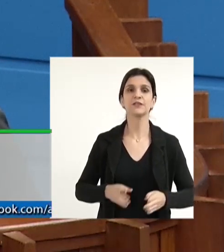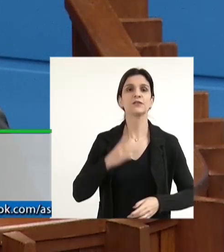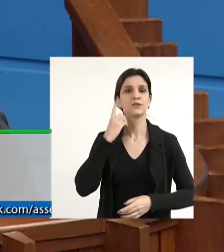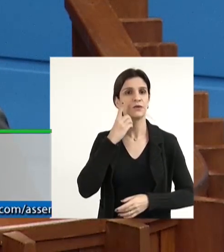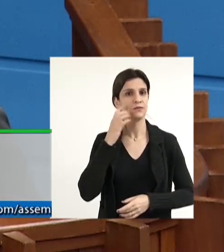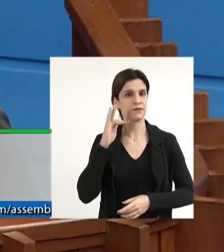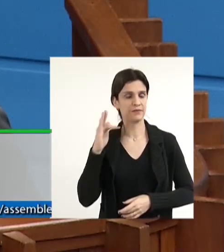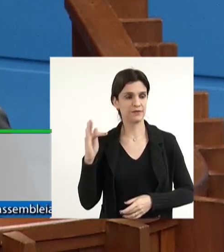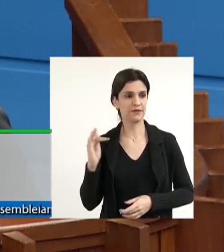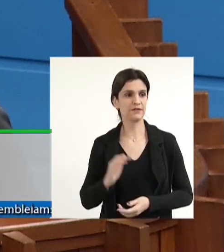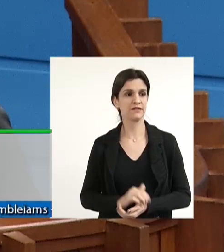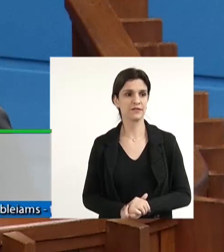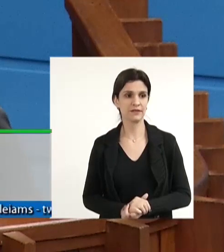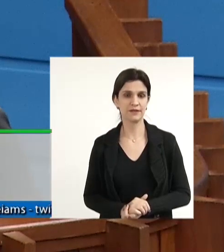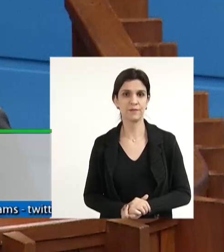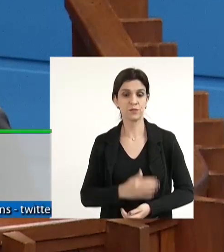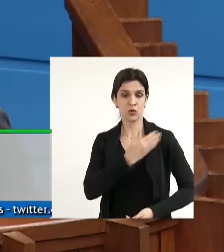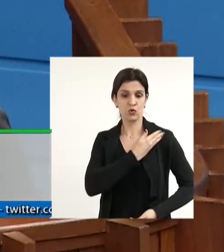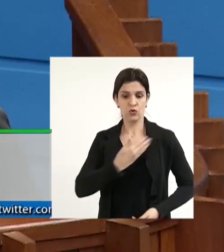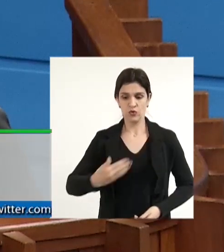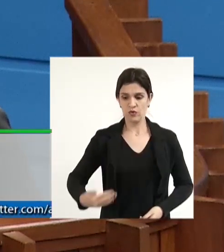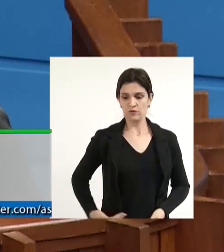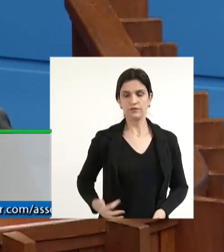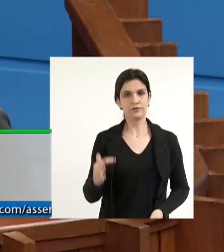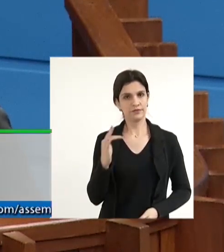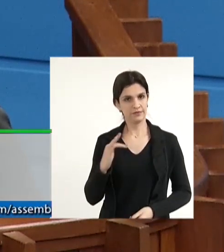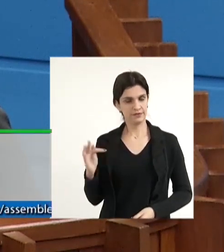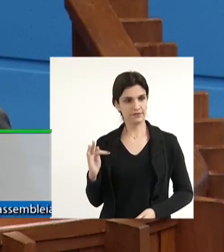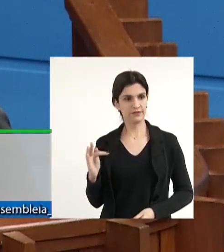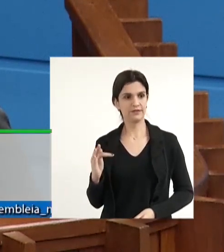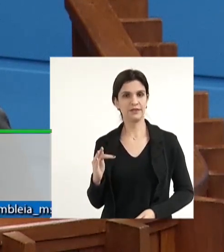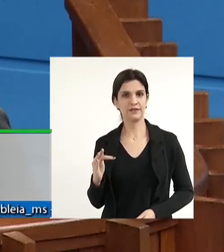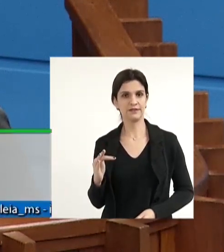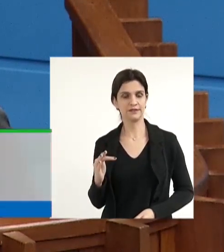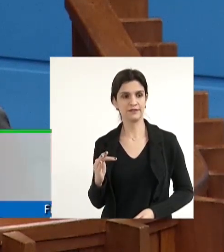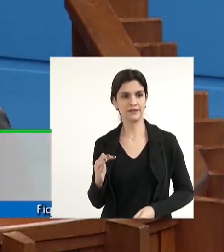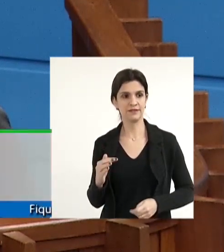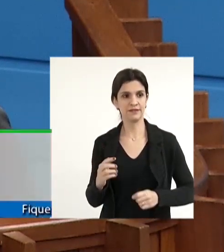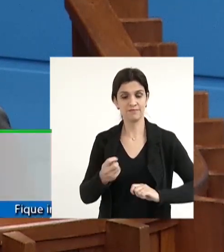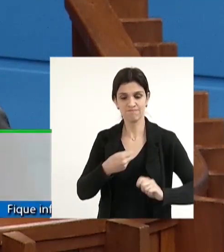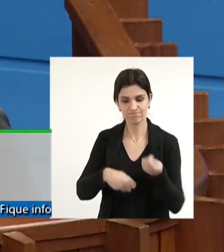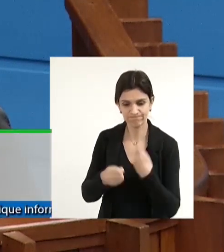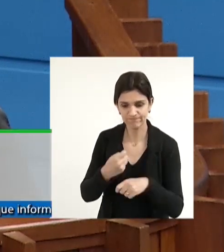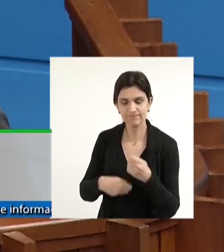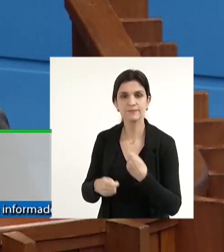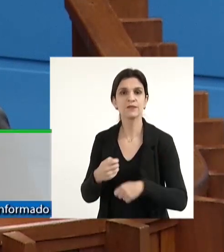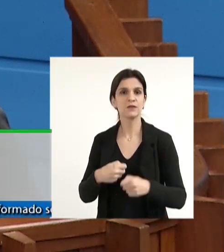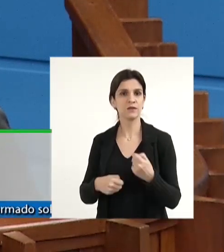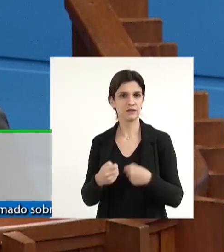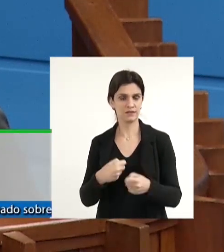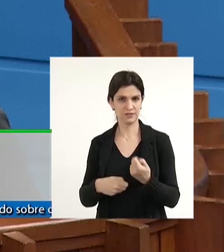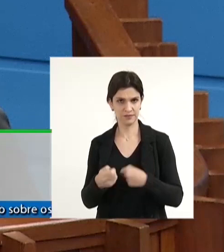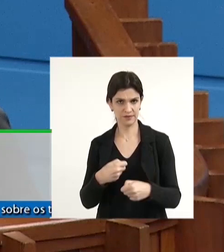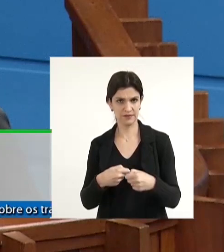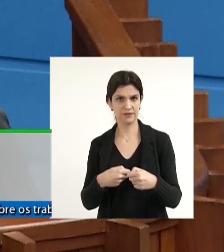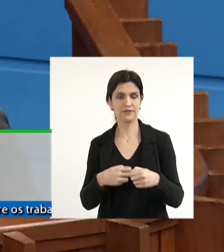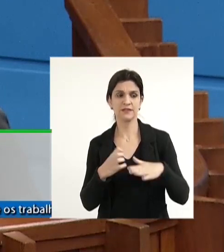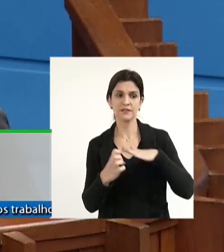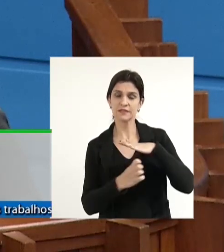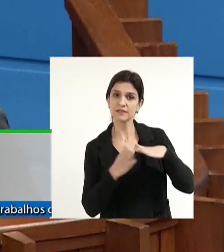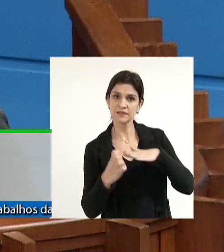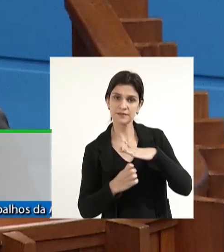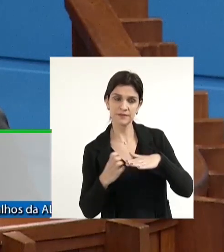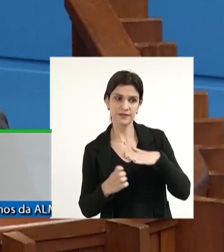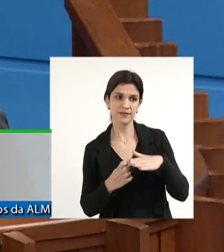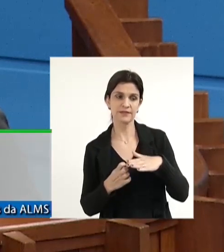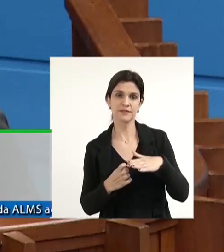federal, que é quem controla as agências reguladoras, depende dos votos dos parlamentares